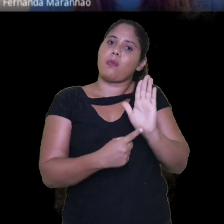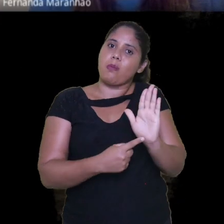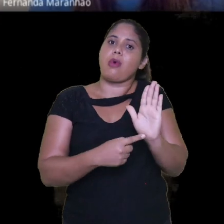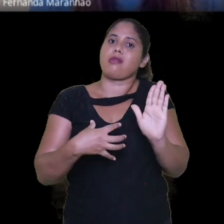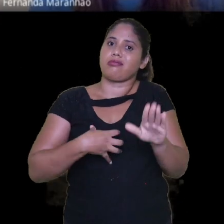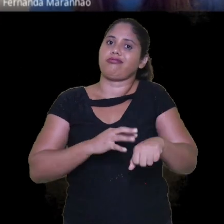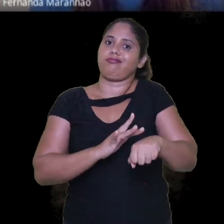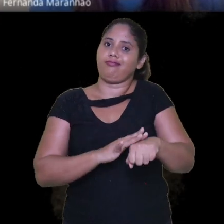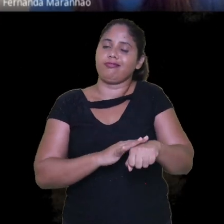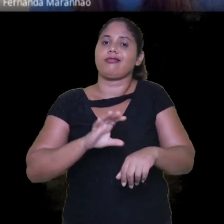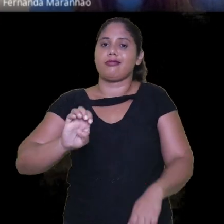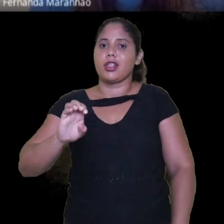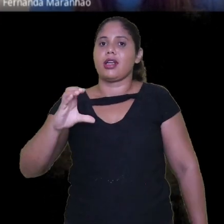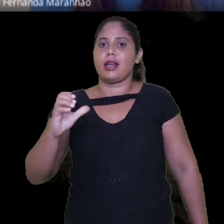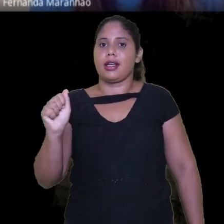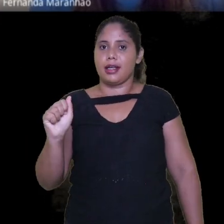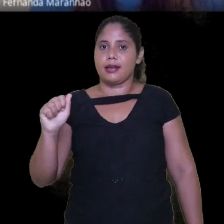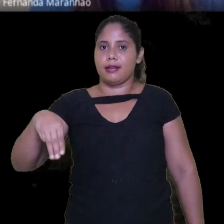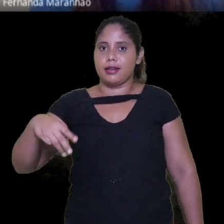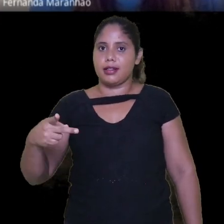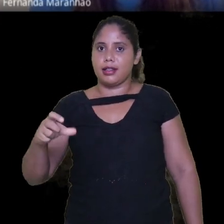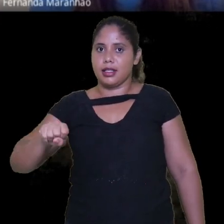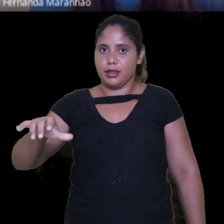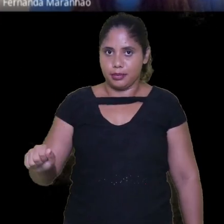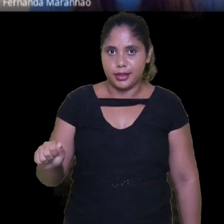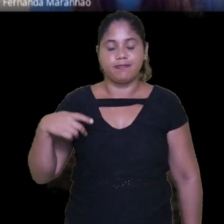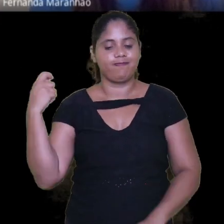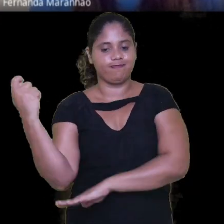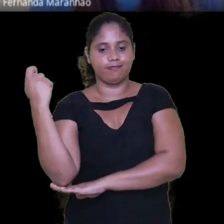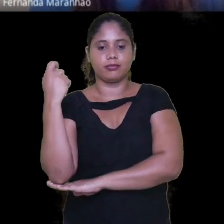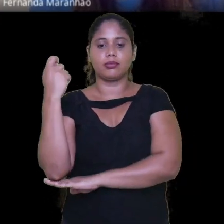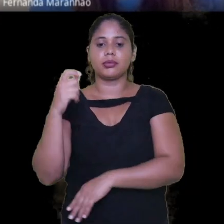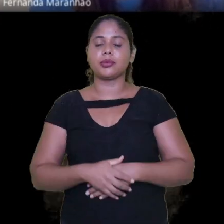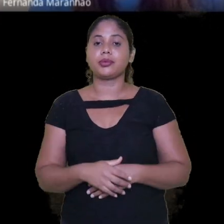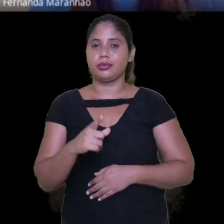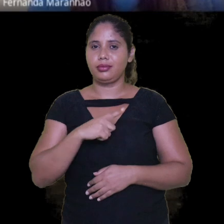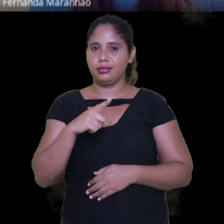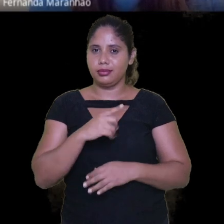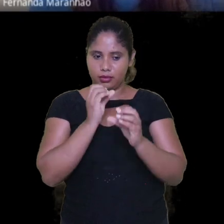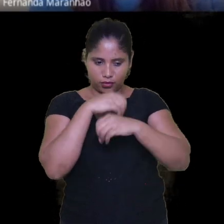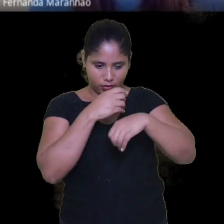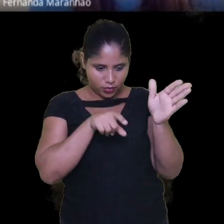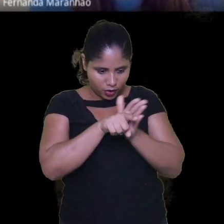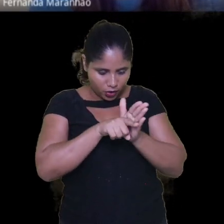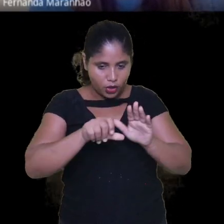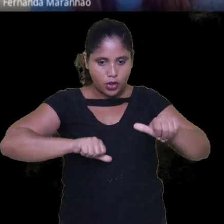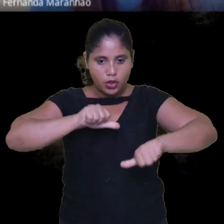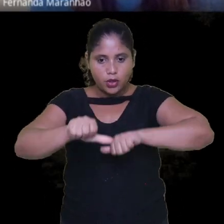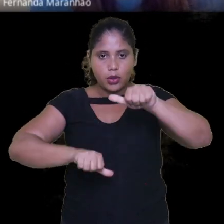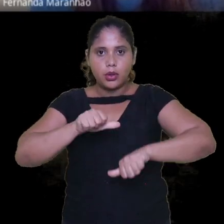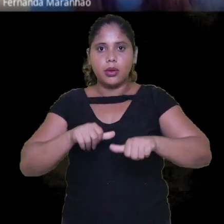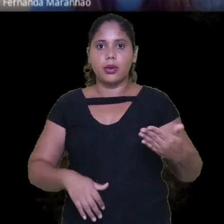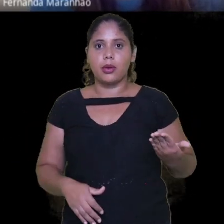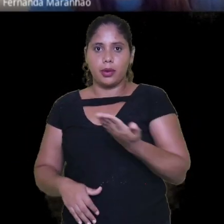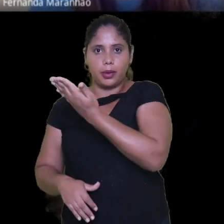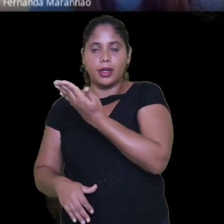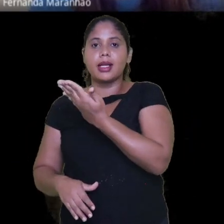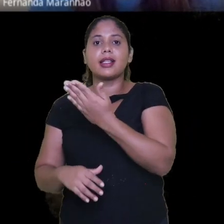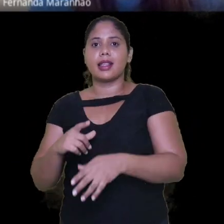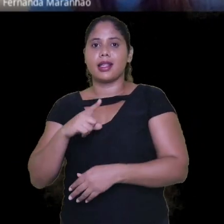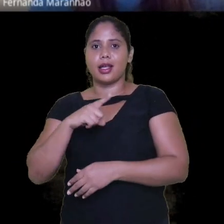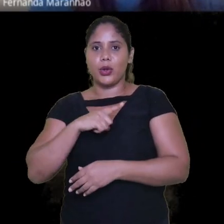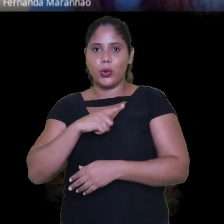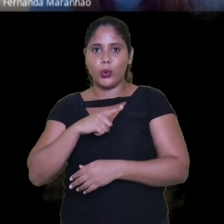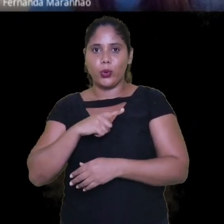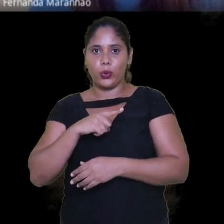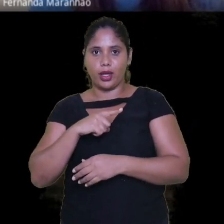cujas linhas estão as condutas que vão ou não ser tomadas em cada uma das condições. Começamos pela hipertensão crônica,